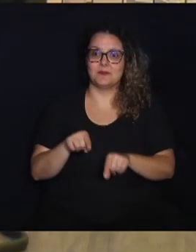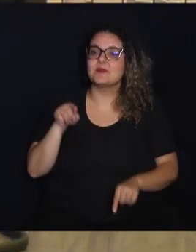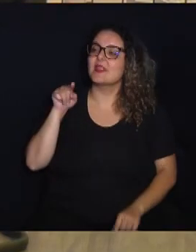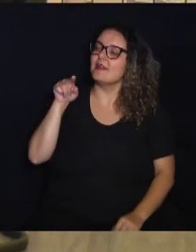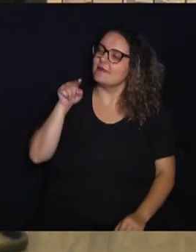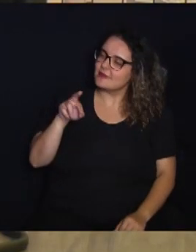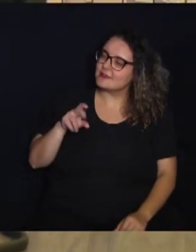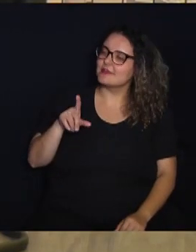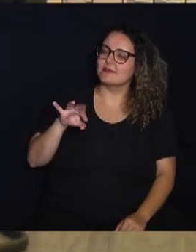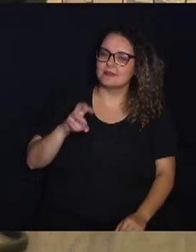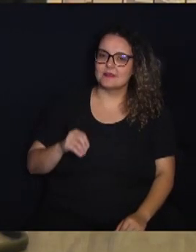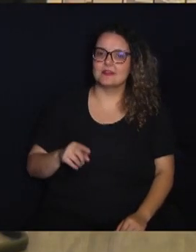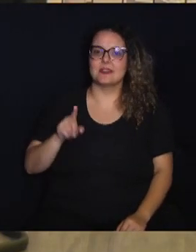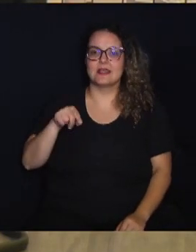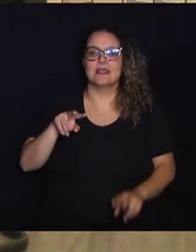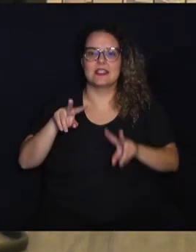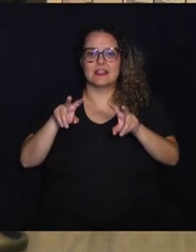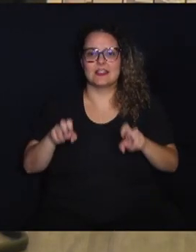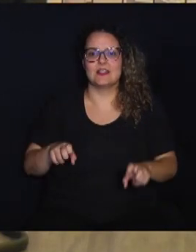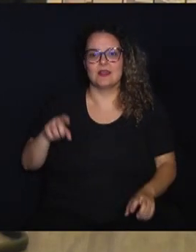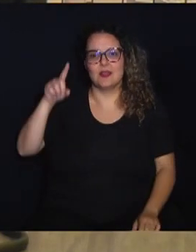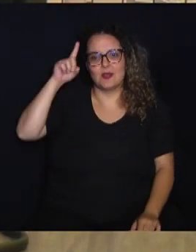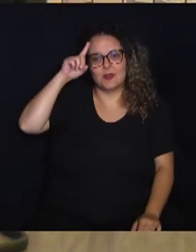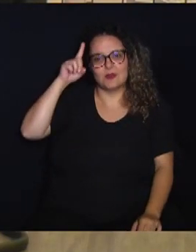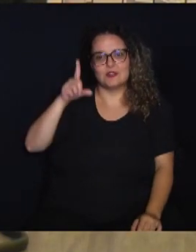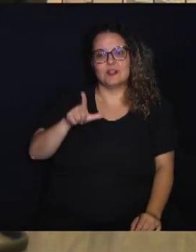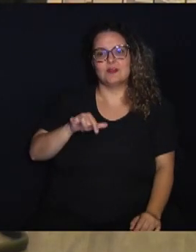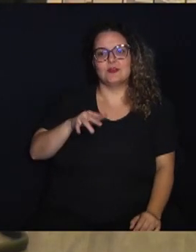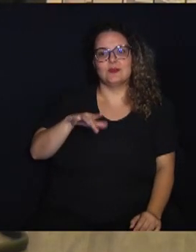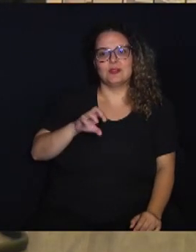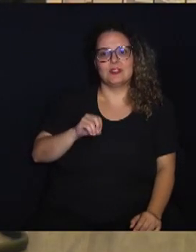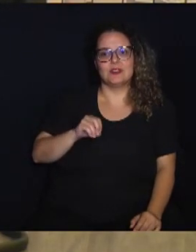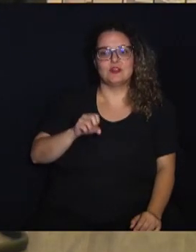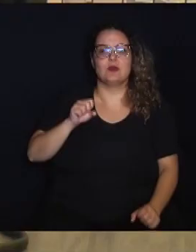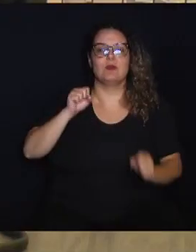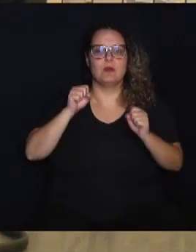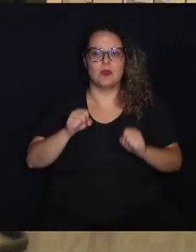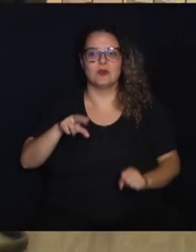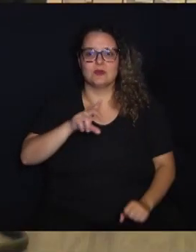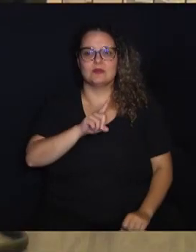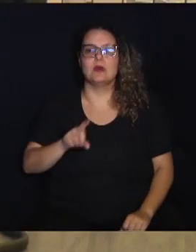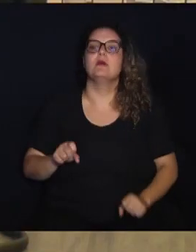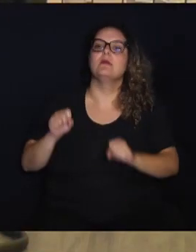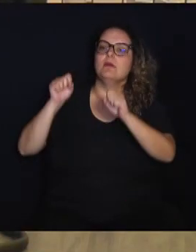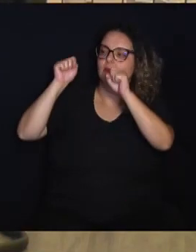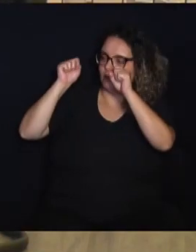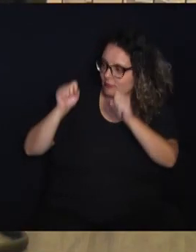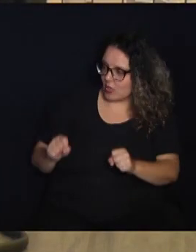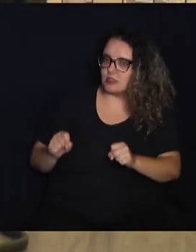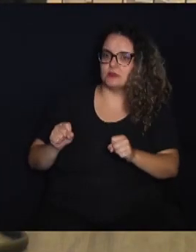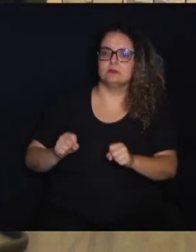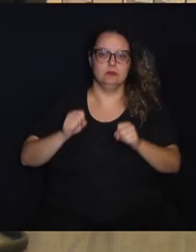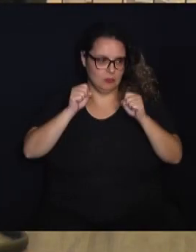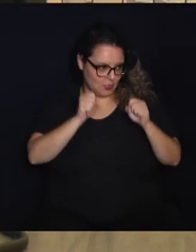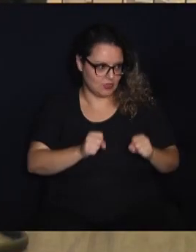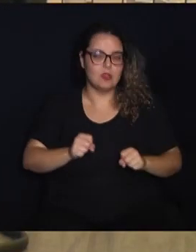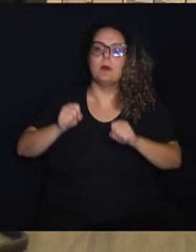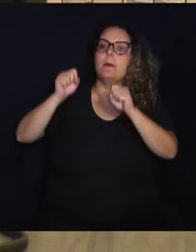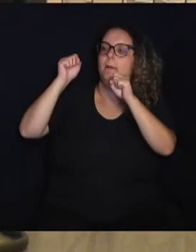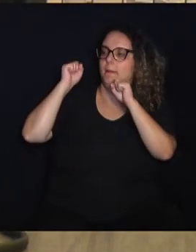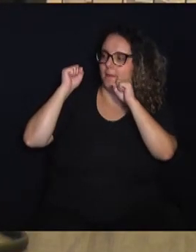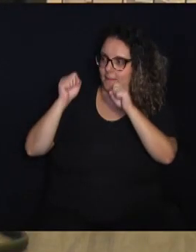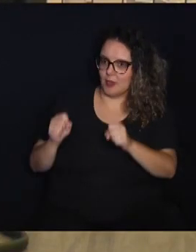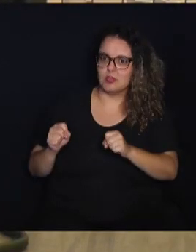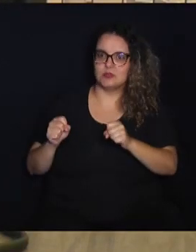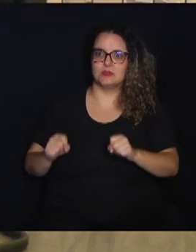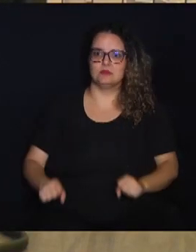Esse negócio do dia do lixo, pode ou não? Pode. Ana Cláudia, pode? Pode.